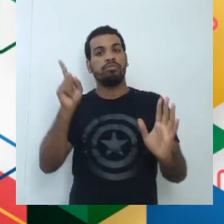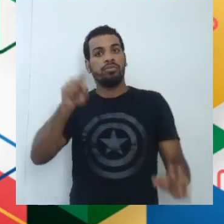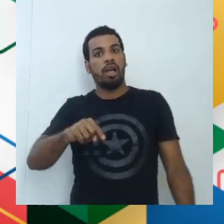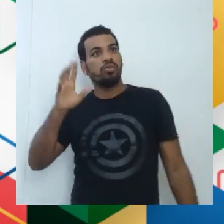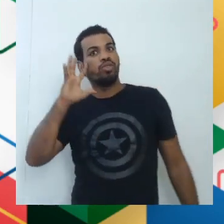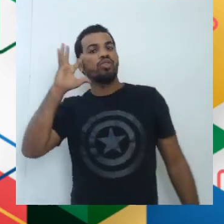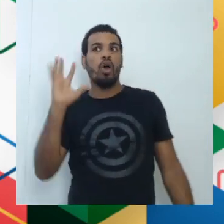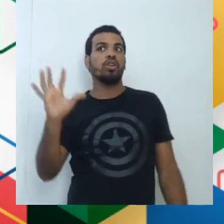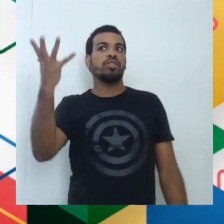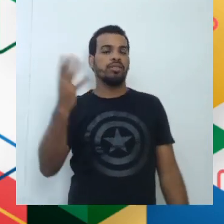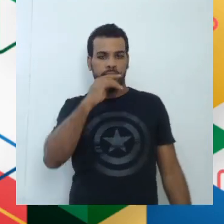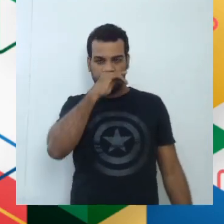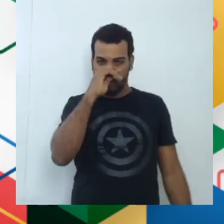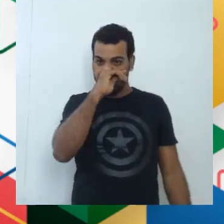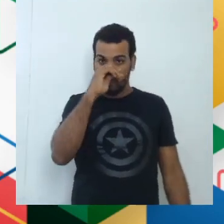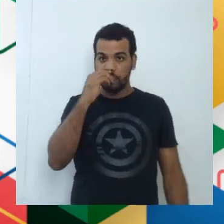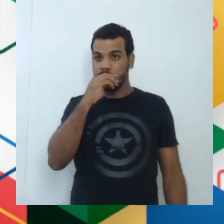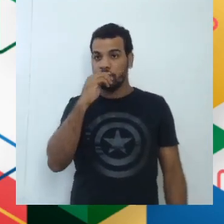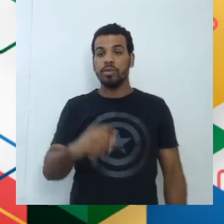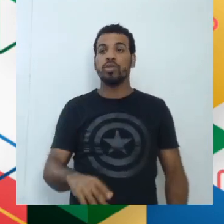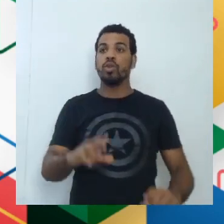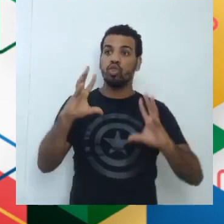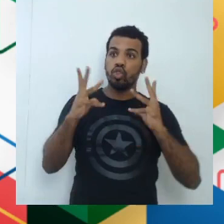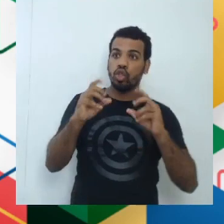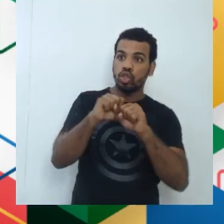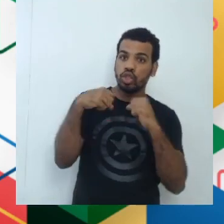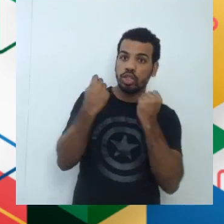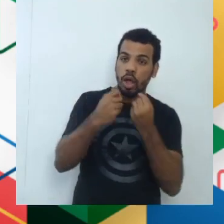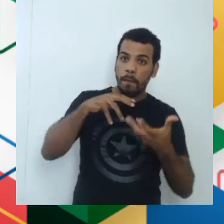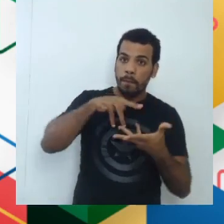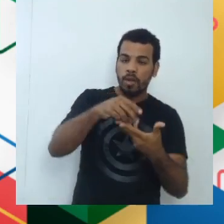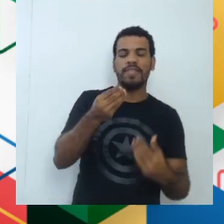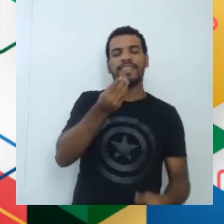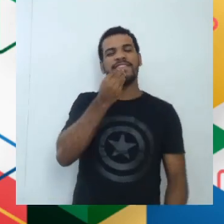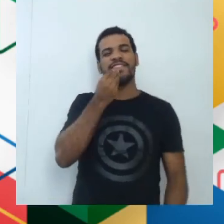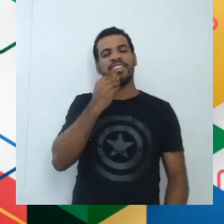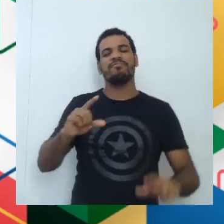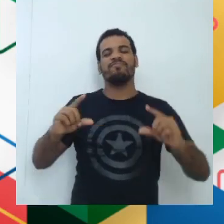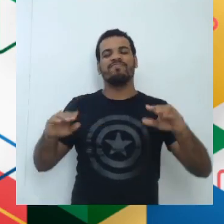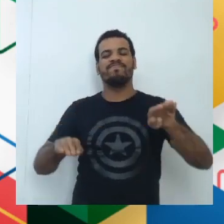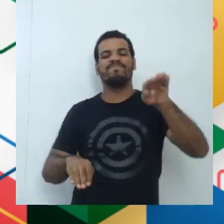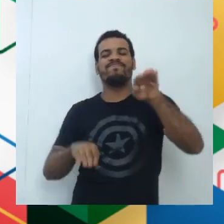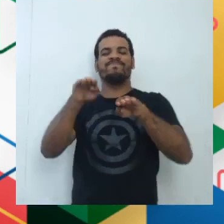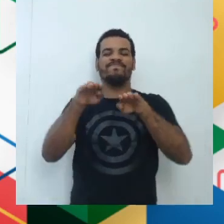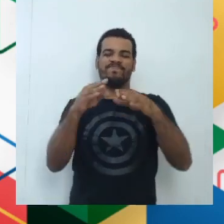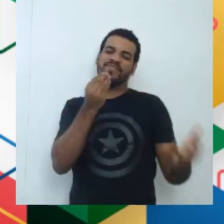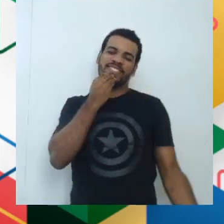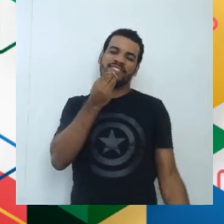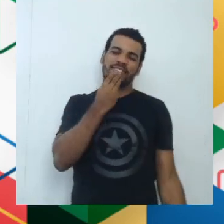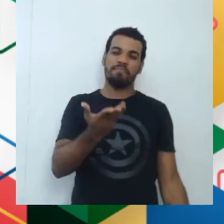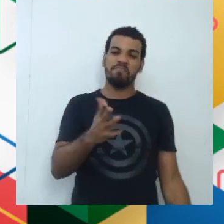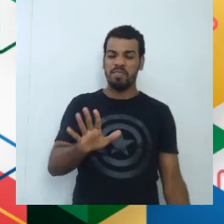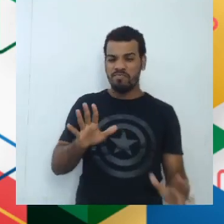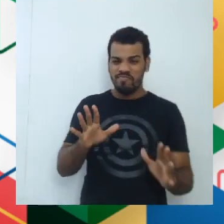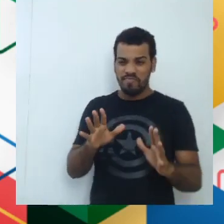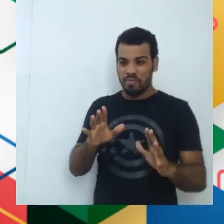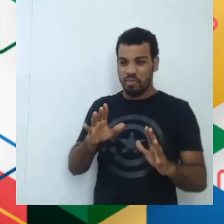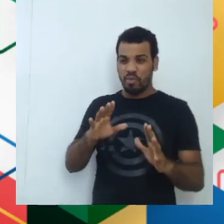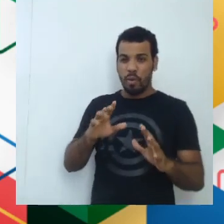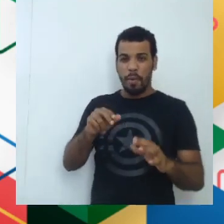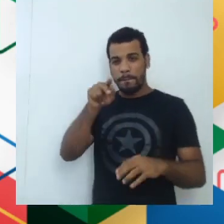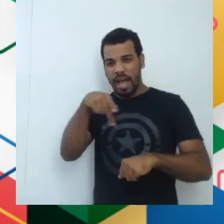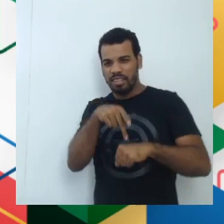se isso acontecesse. Se todas as sociedades no mundo visassem diminuir as desigualdades, só que nem todas visam diminuir as